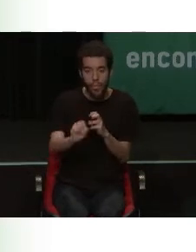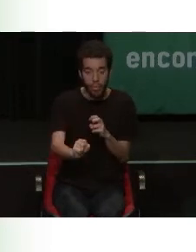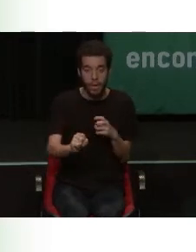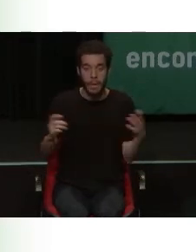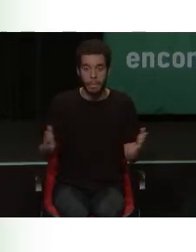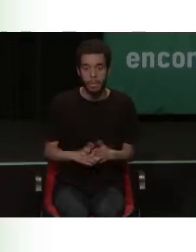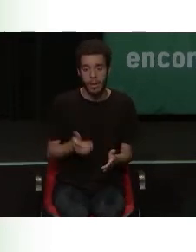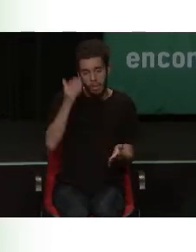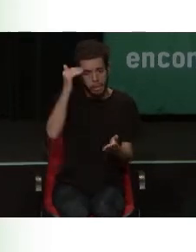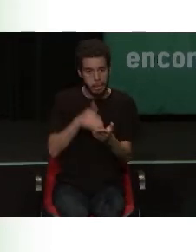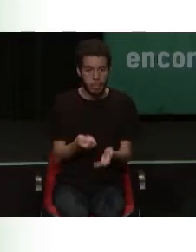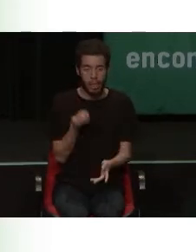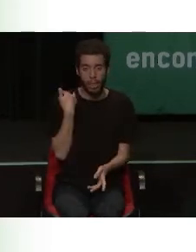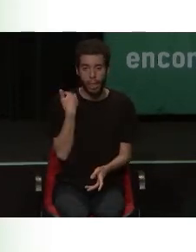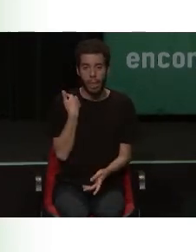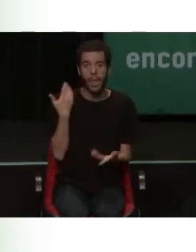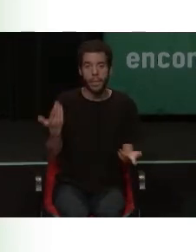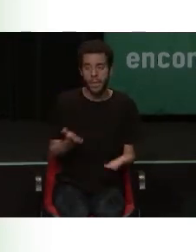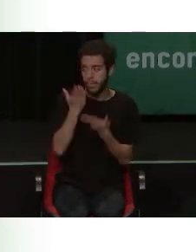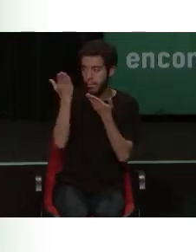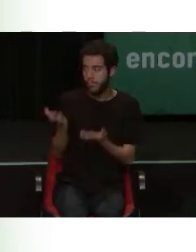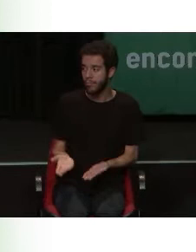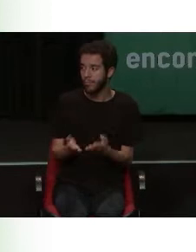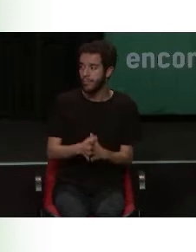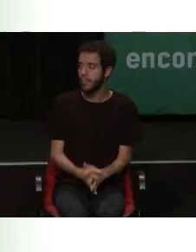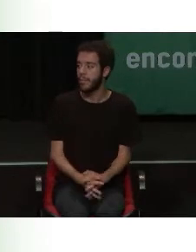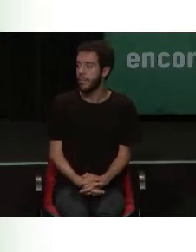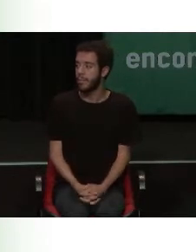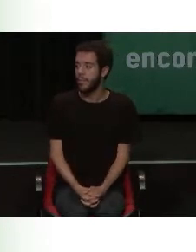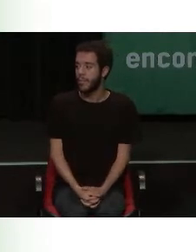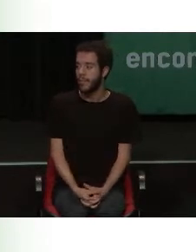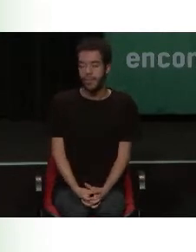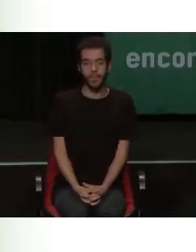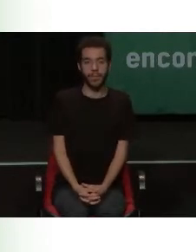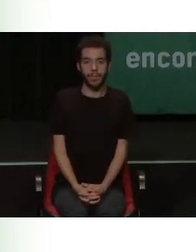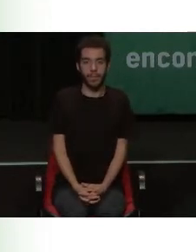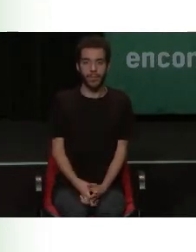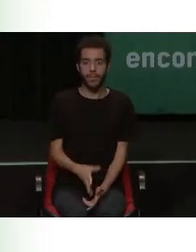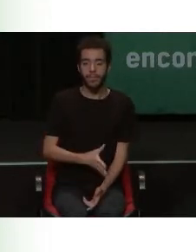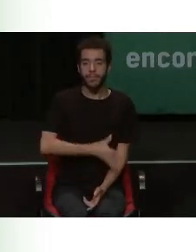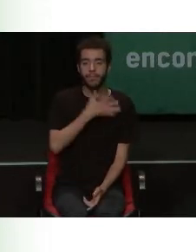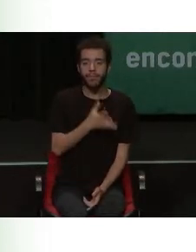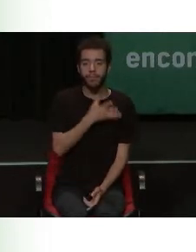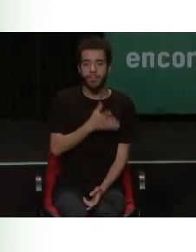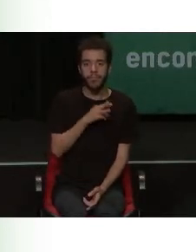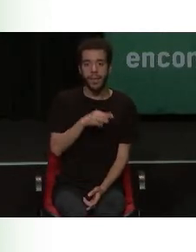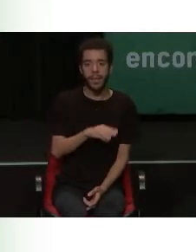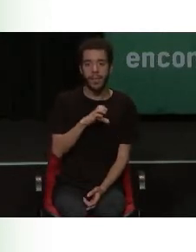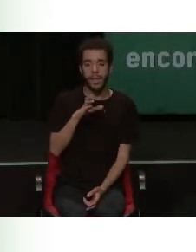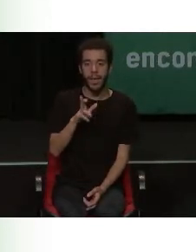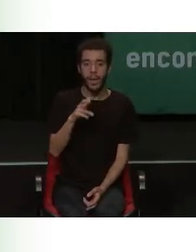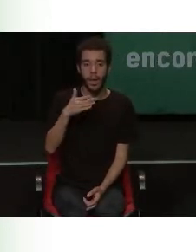resultados recentes, tenho aqui a relatar a descrição do gene